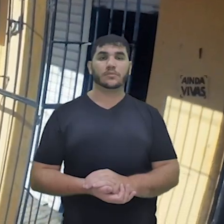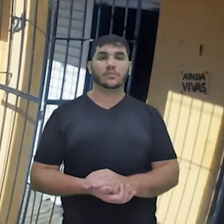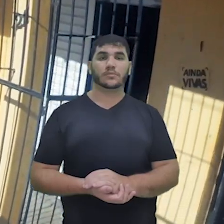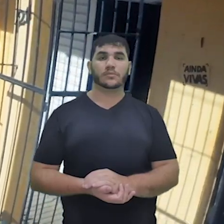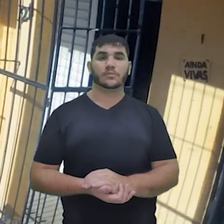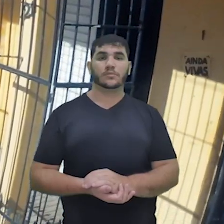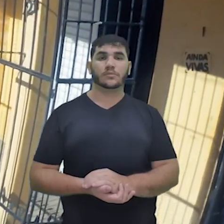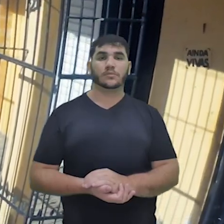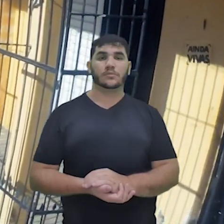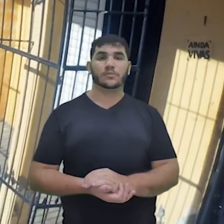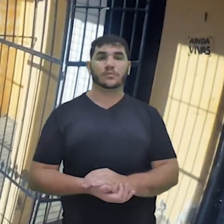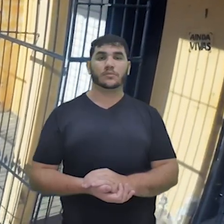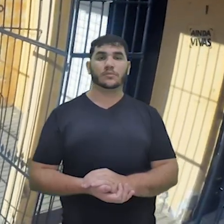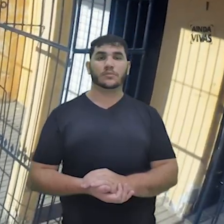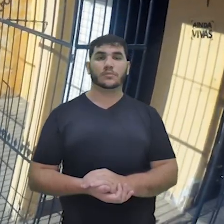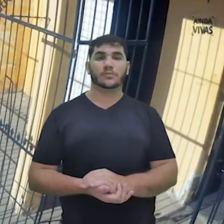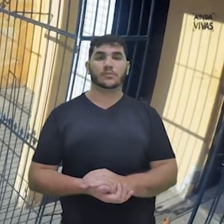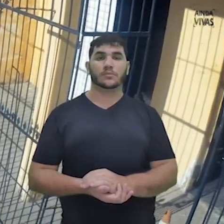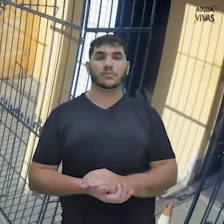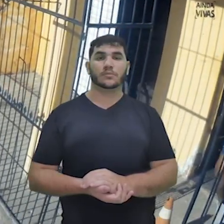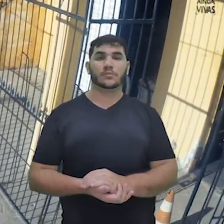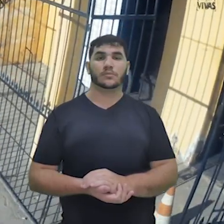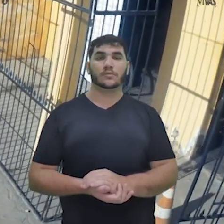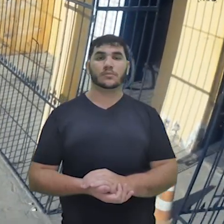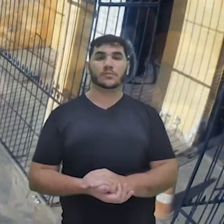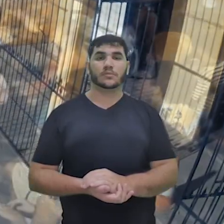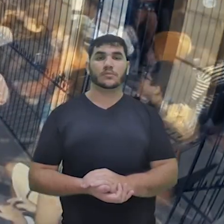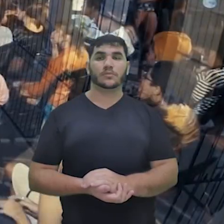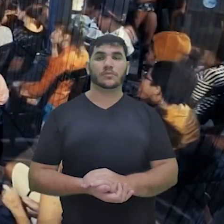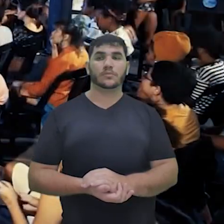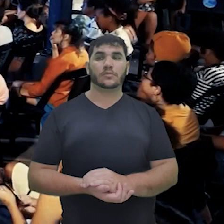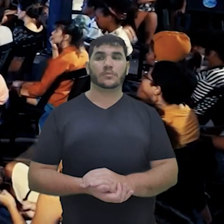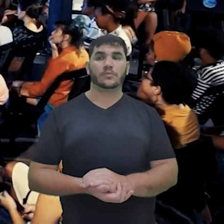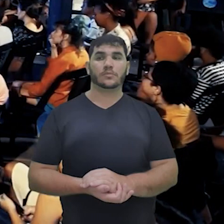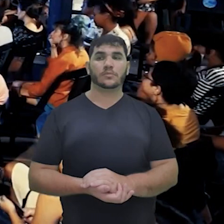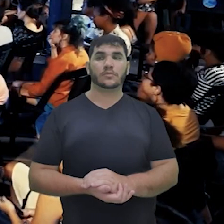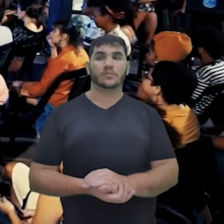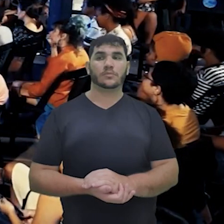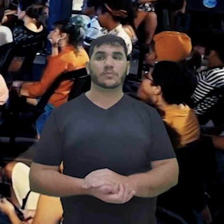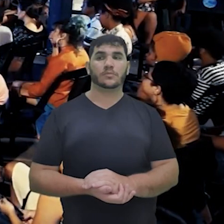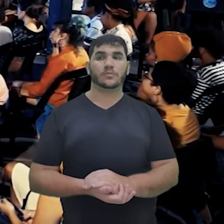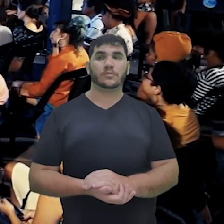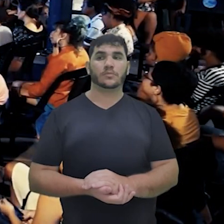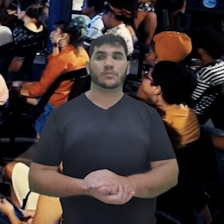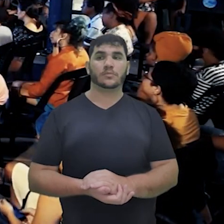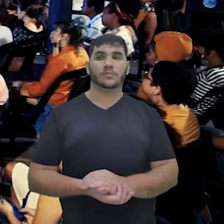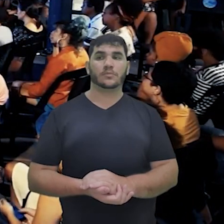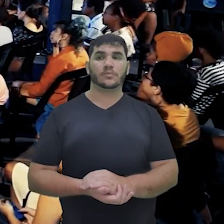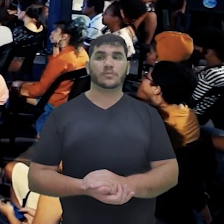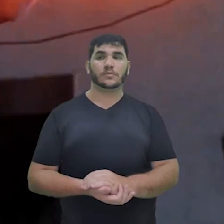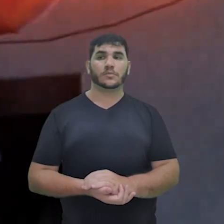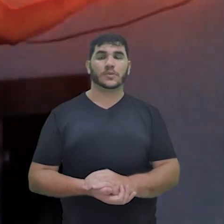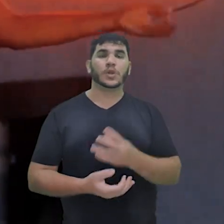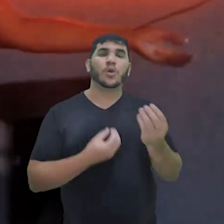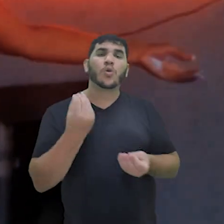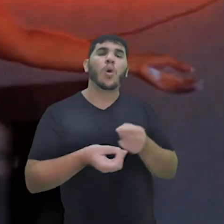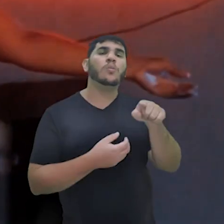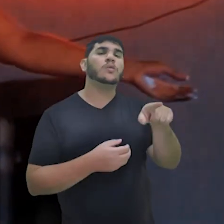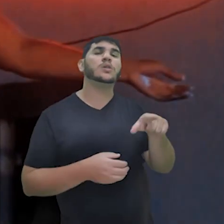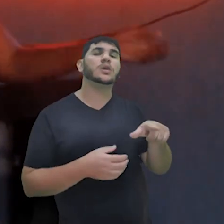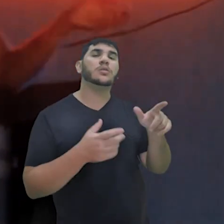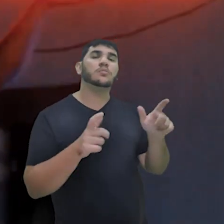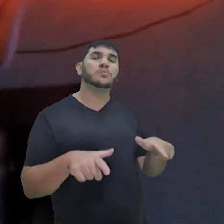Teatro, 11/8/2002. O espaço sob a marquise é fechado com grades e as paredes são amarelas. Espetáculo Ainda Vivas. Você